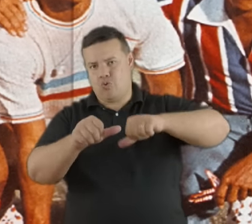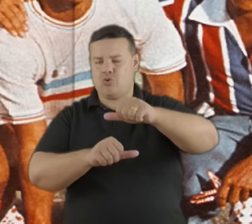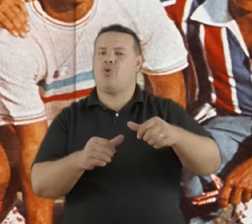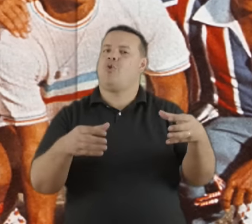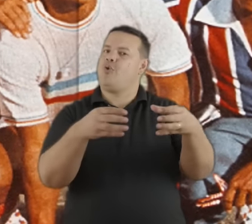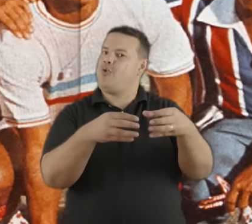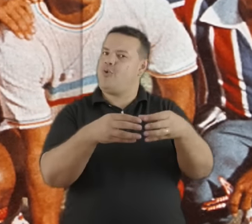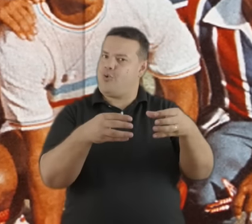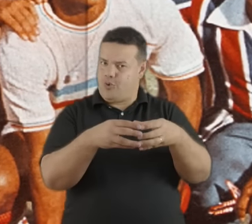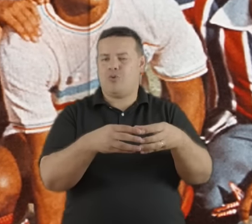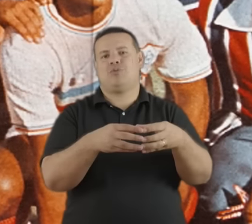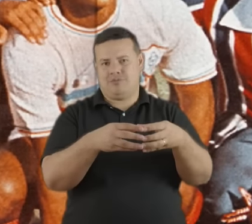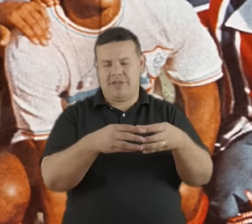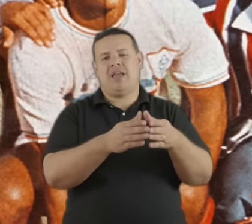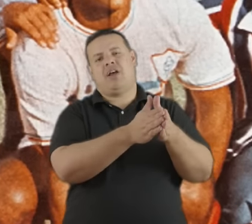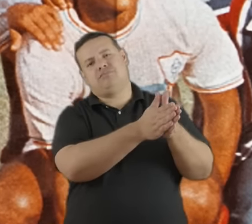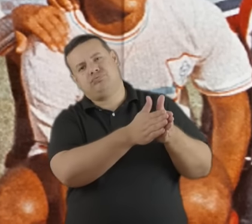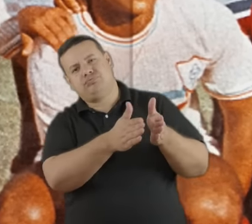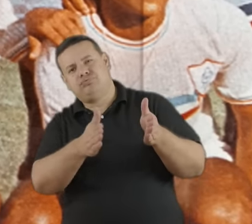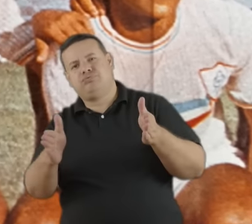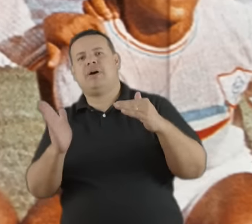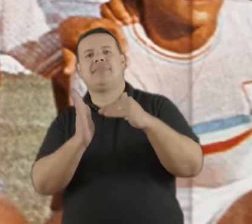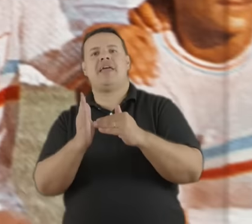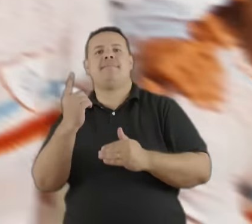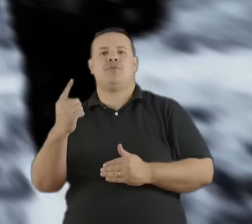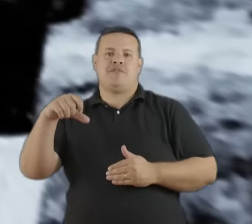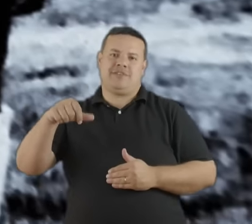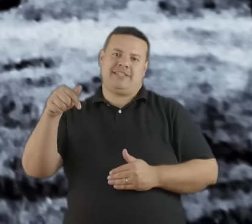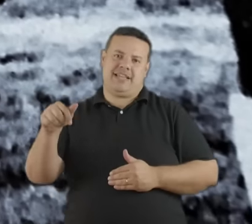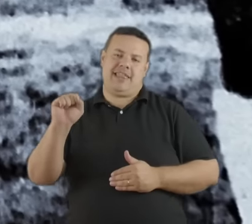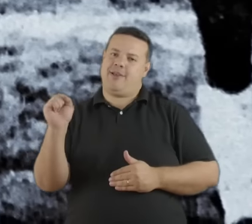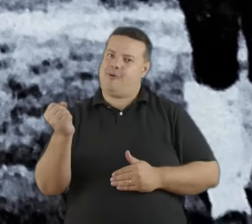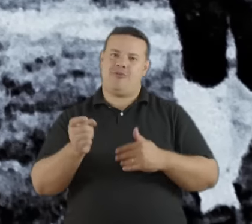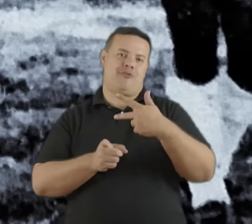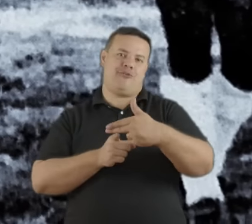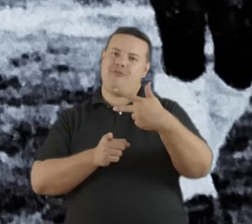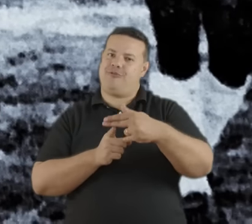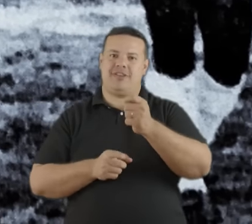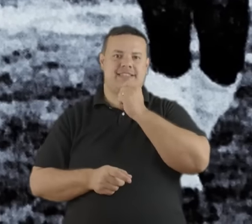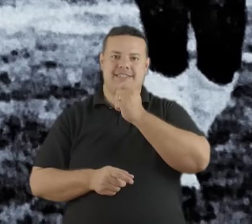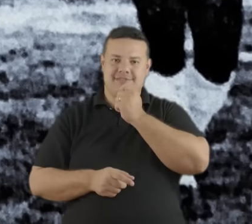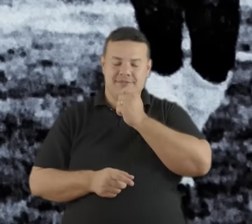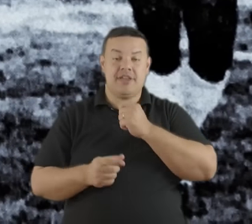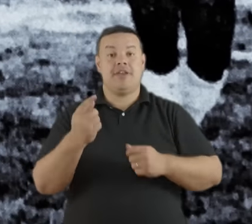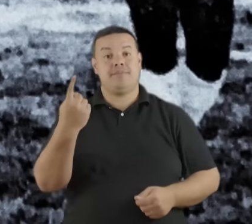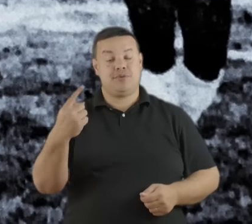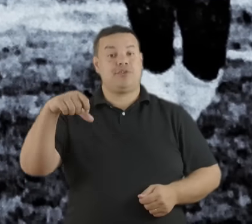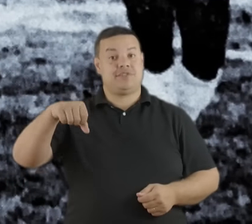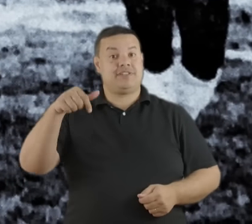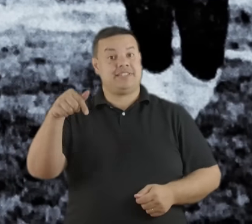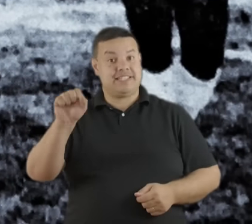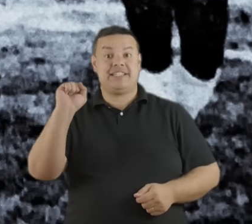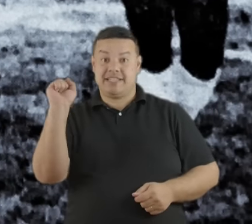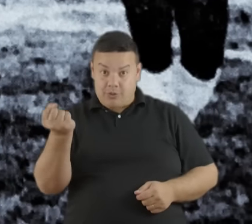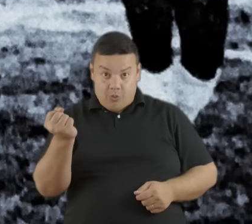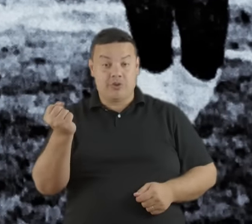elenco e amargou um jejum que só foi quebrado em 1978. O Campeonato Sergipano de 78 foi um dos